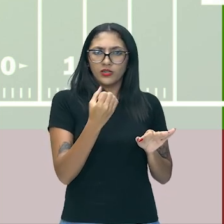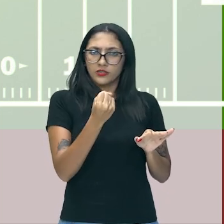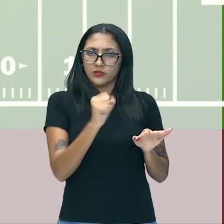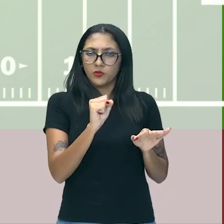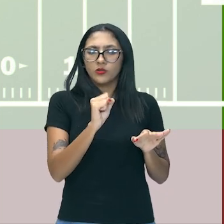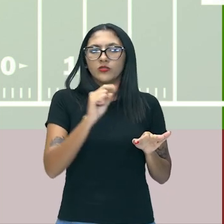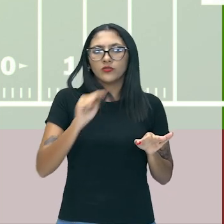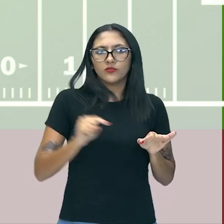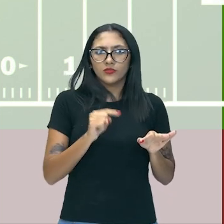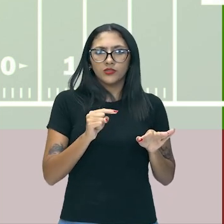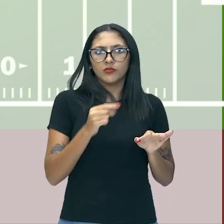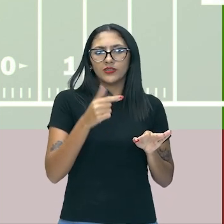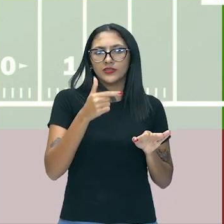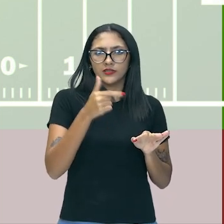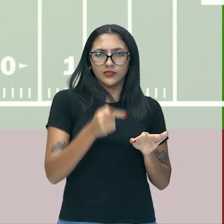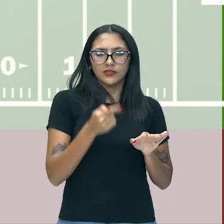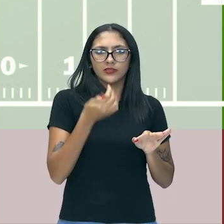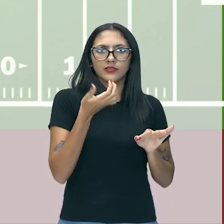48,76 metros